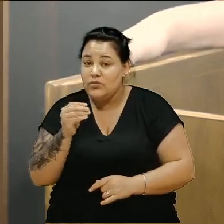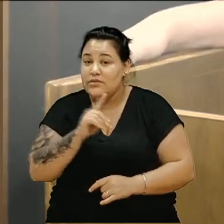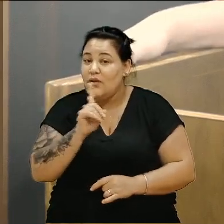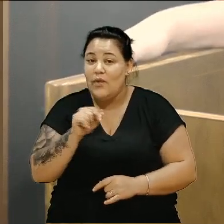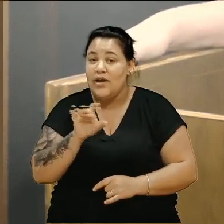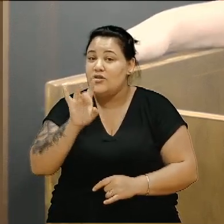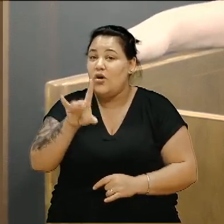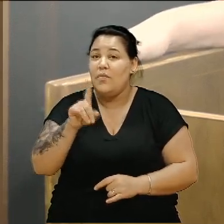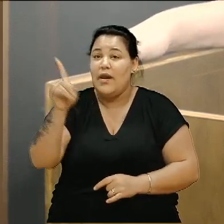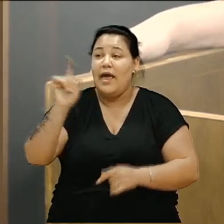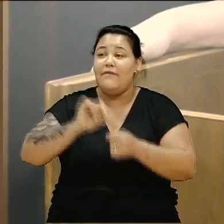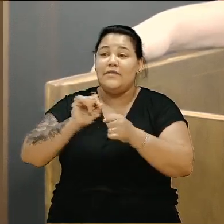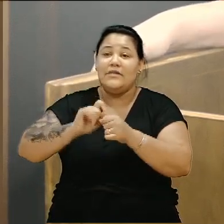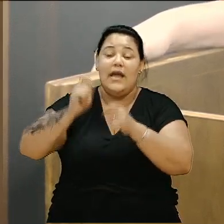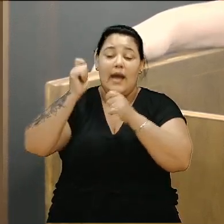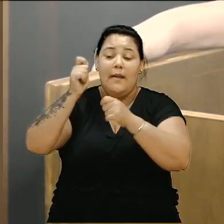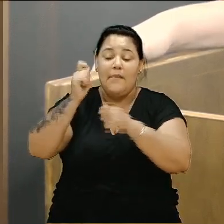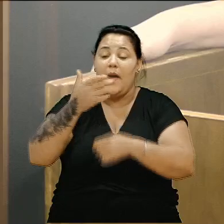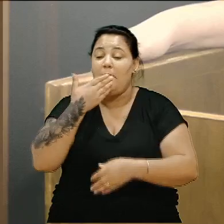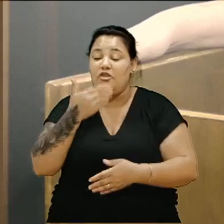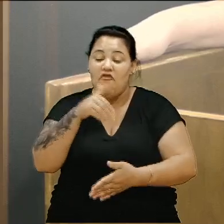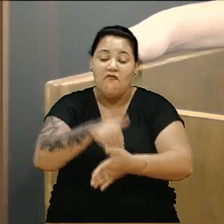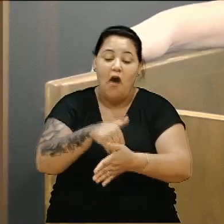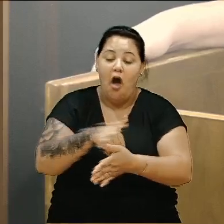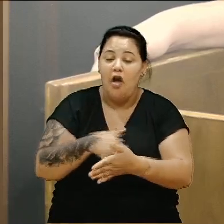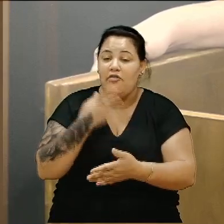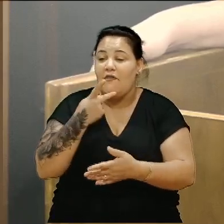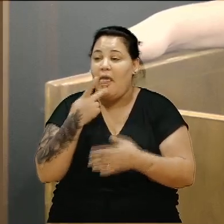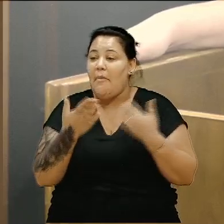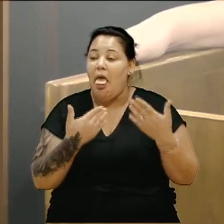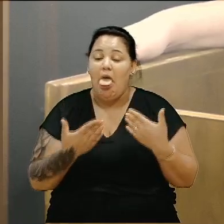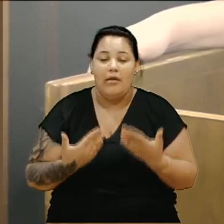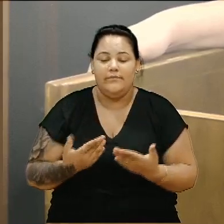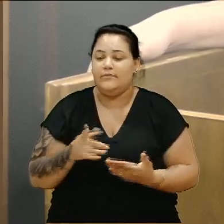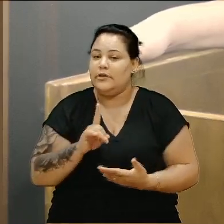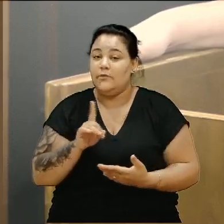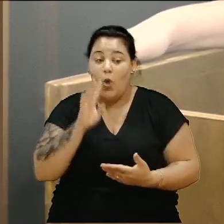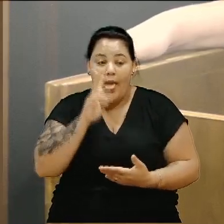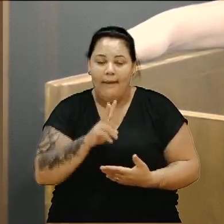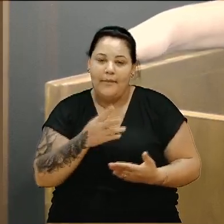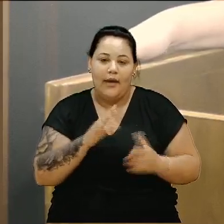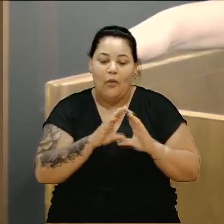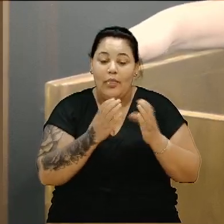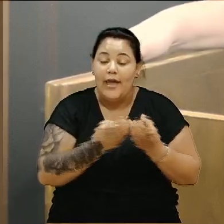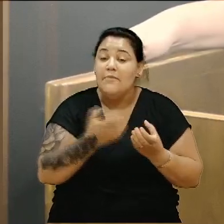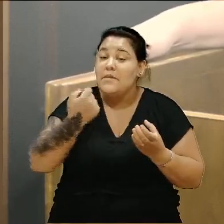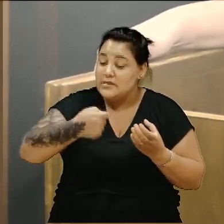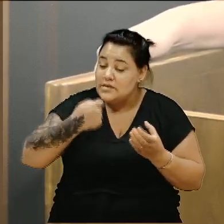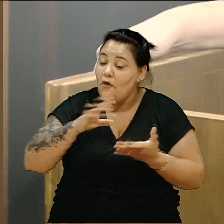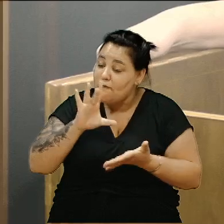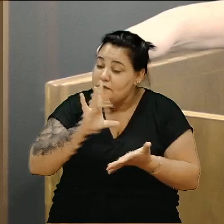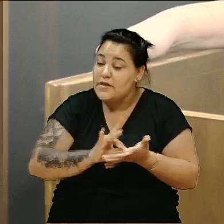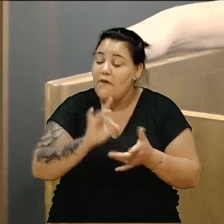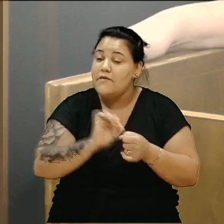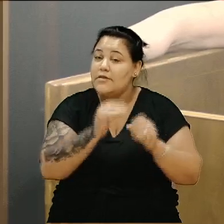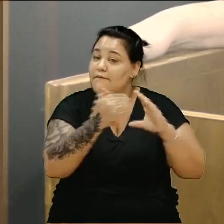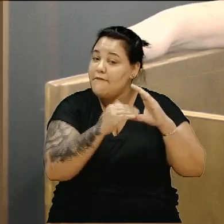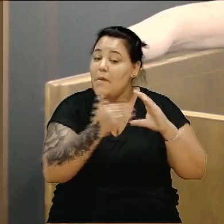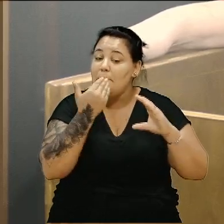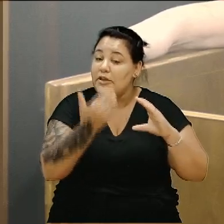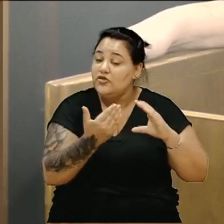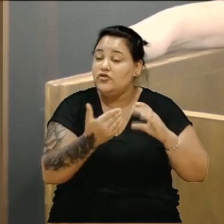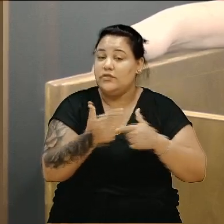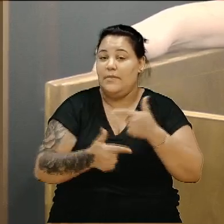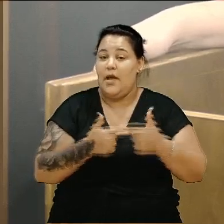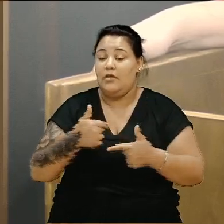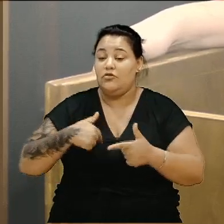lá e fazer campanha e pedir voto e dizer que vai olhar para a comunidade. A gente precisa fazer os devidos encaminhamentos. Conversei com o prefeito